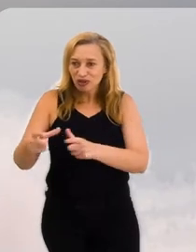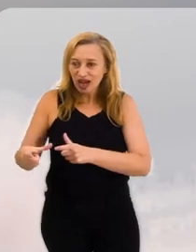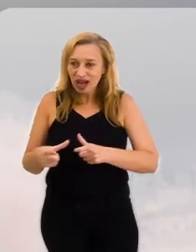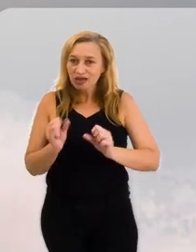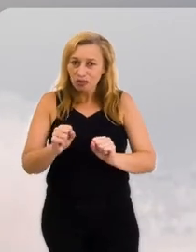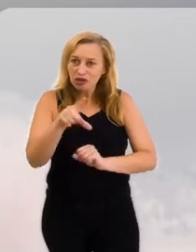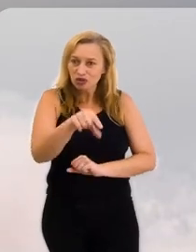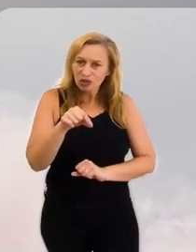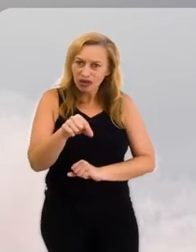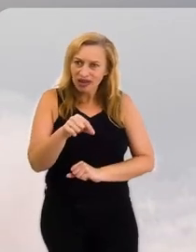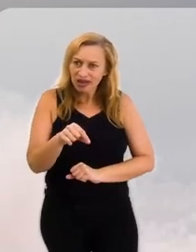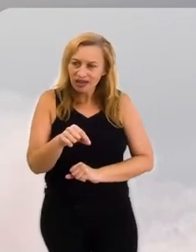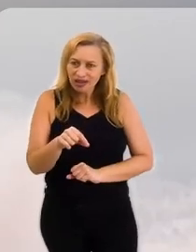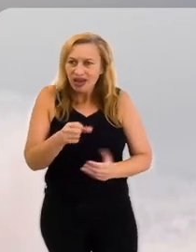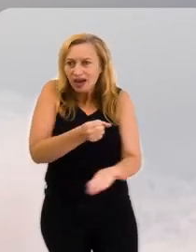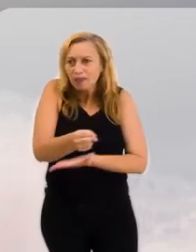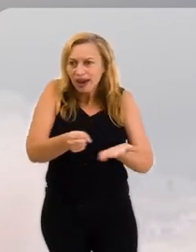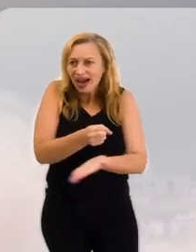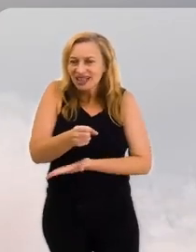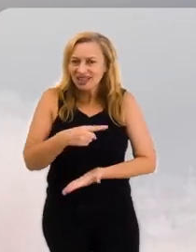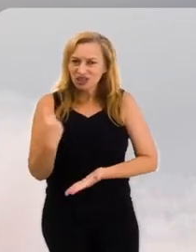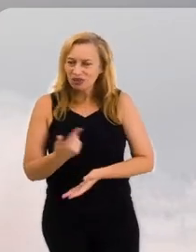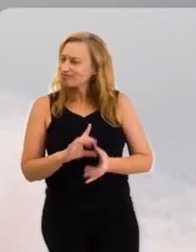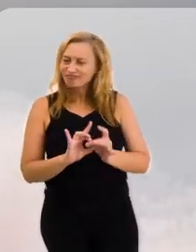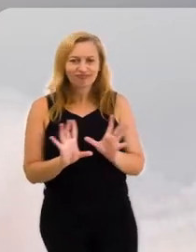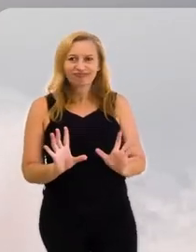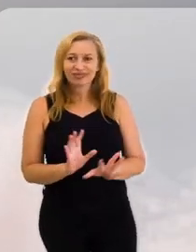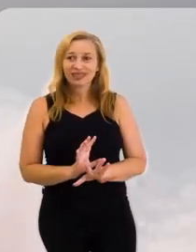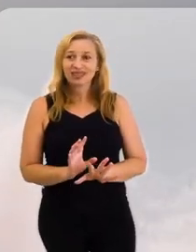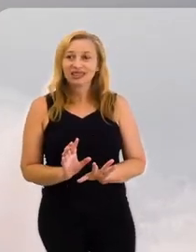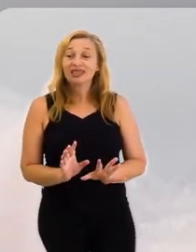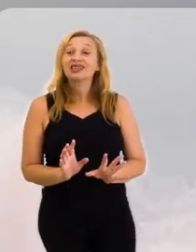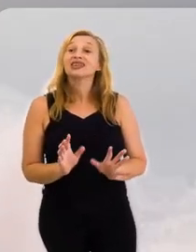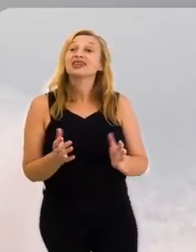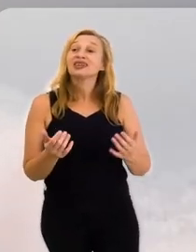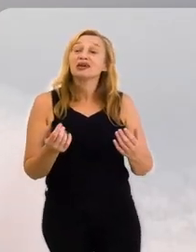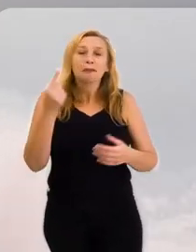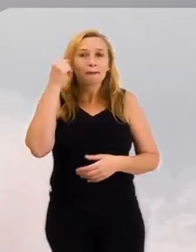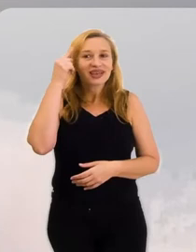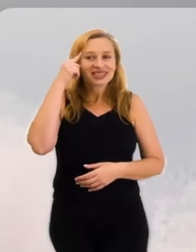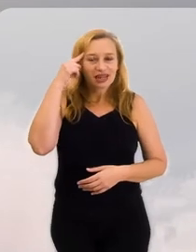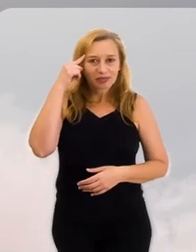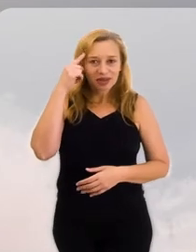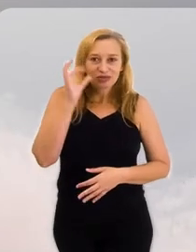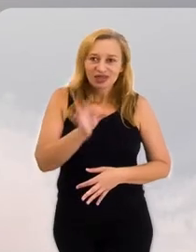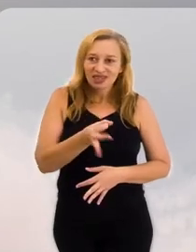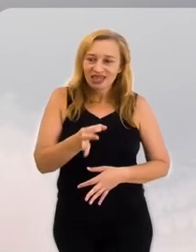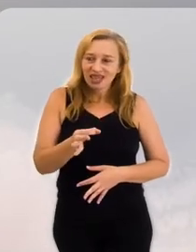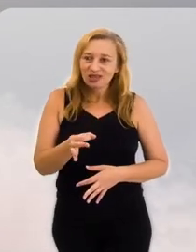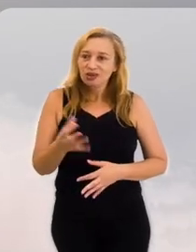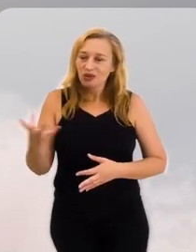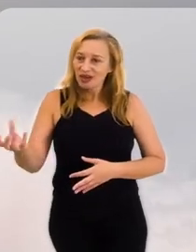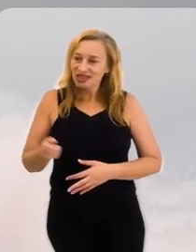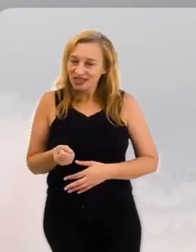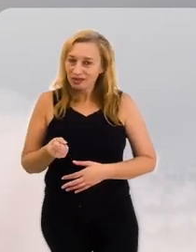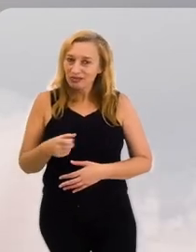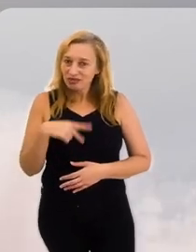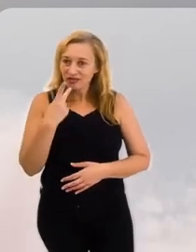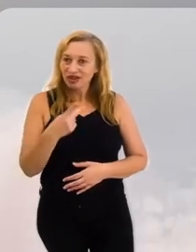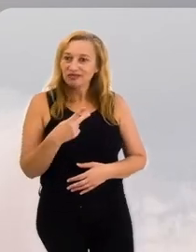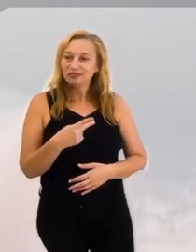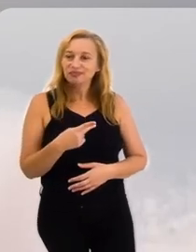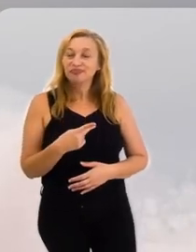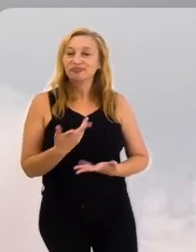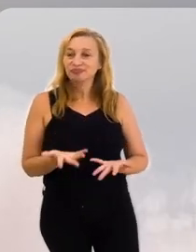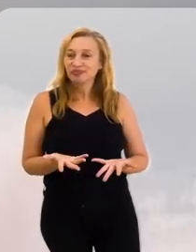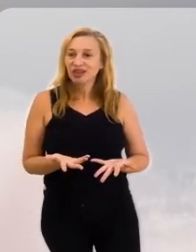e pode escolher se não temos de base nós vamos colocar dentro de mim só existe um pensamento pronto que eu recebo de fora e